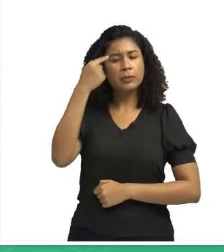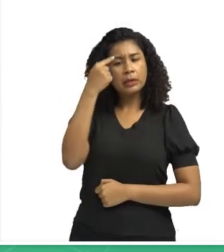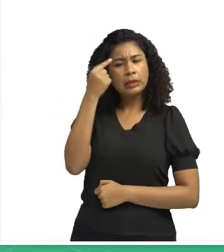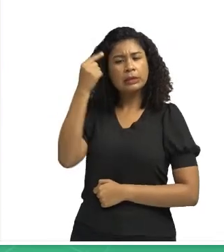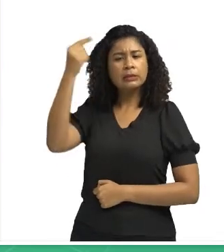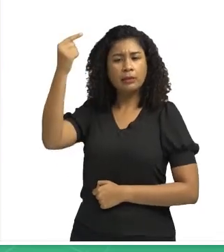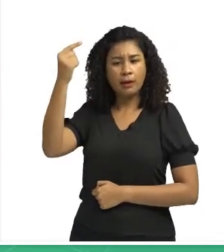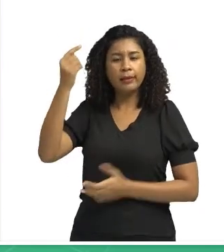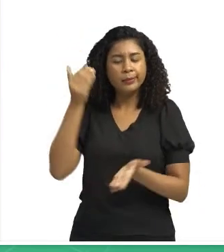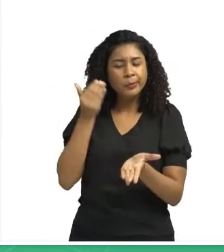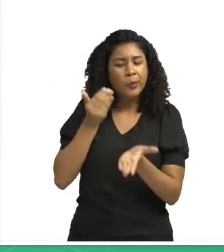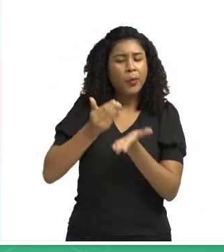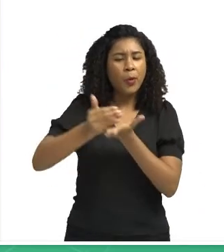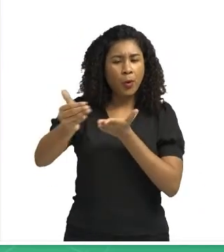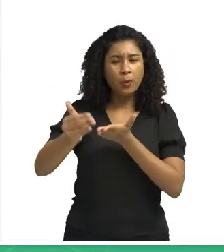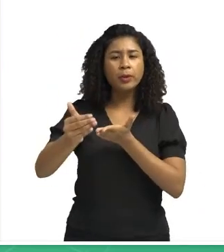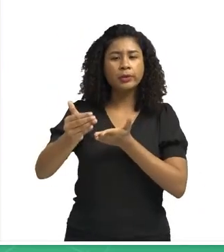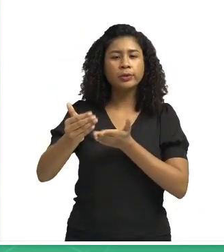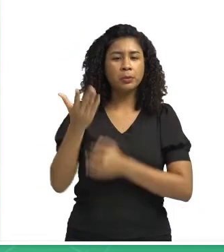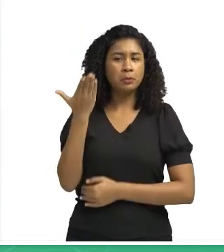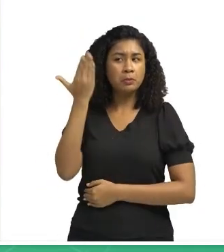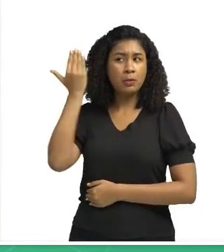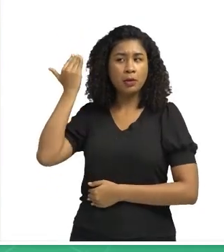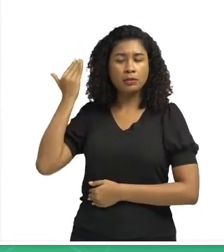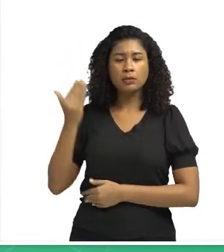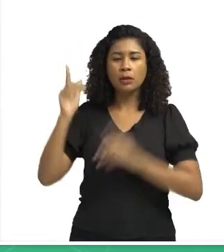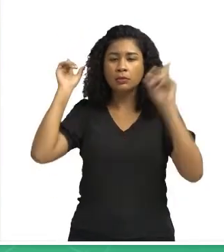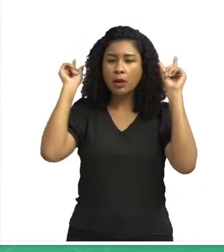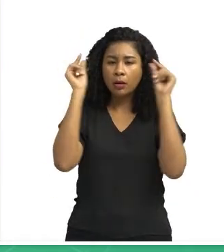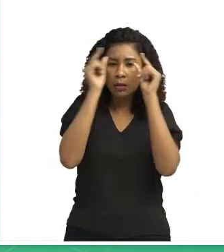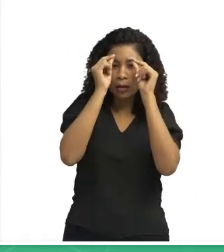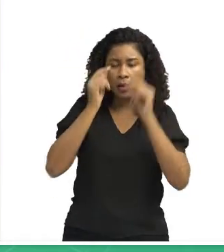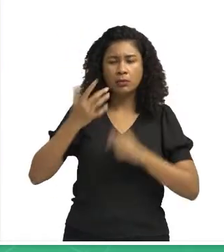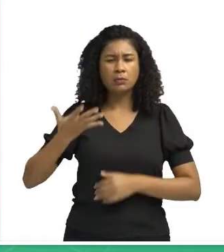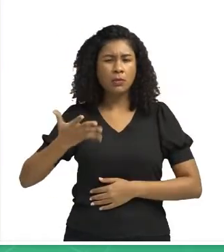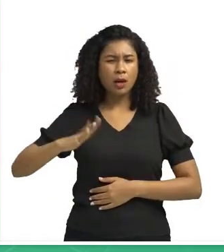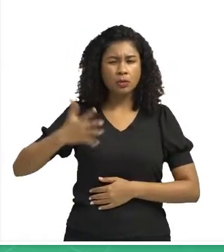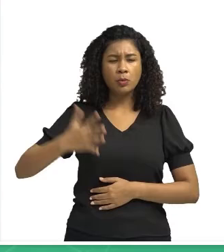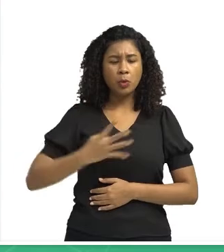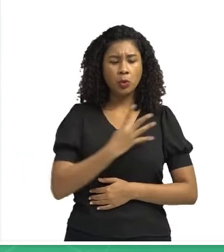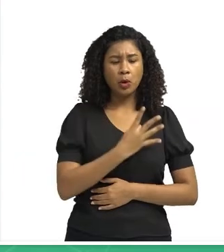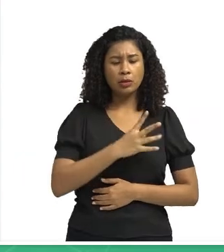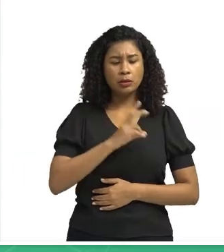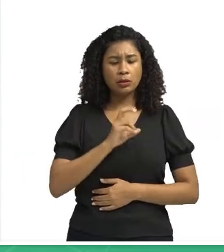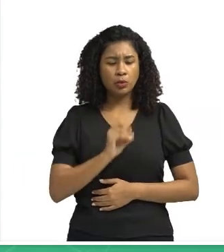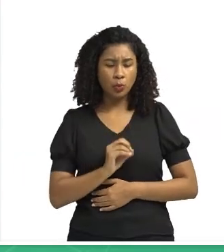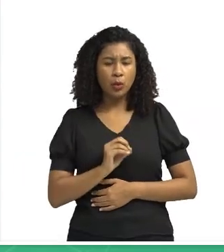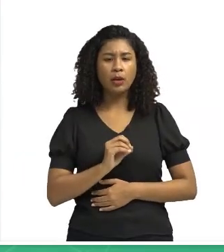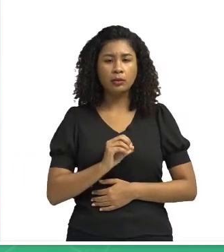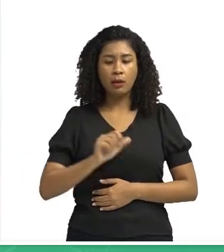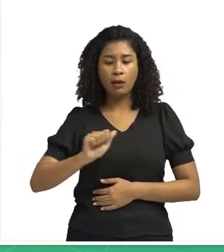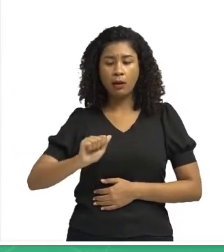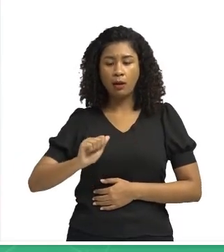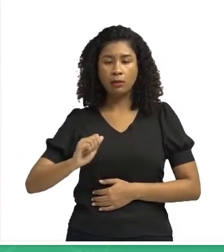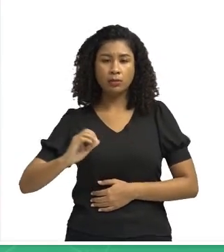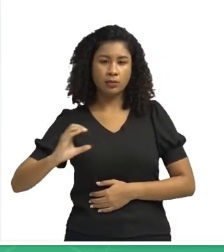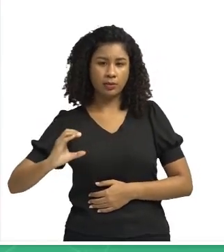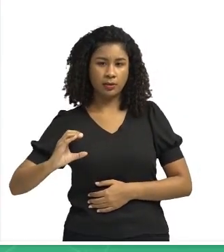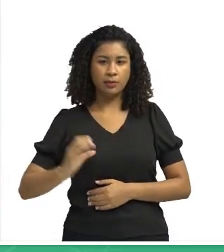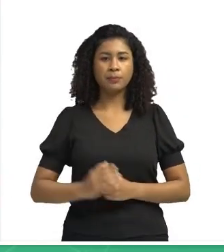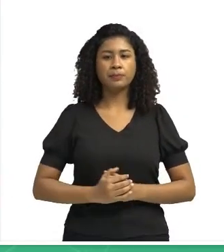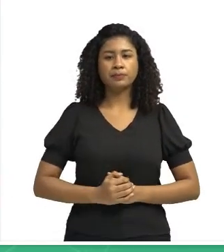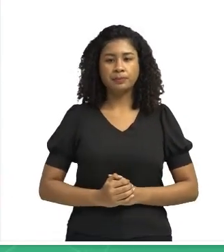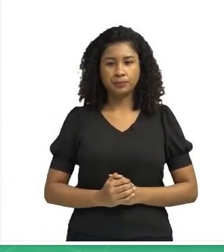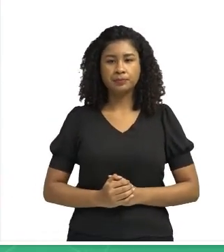surgiram na Grécia Antiga, por volta de 450 a.C. E aí eu quero destacar aqui dois